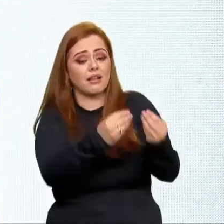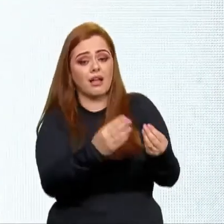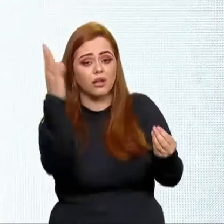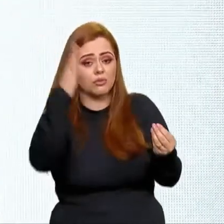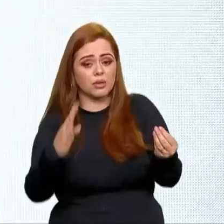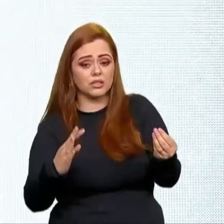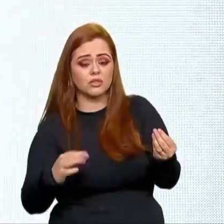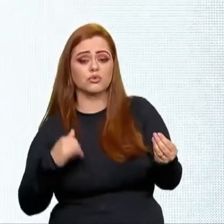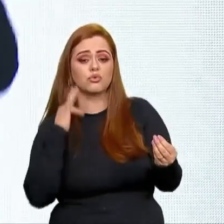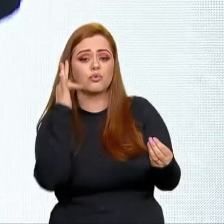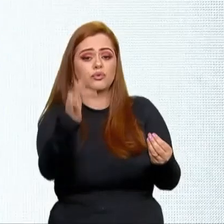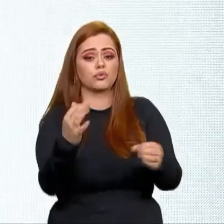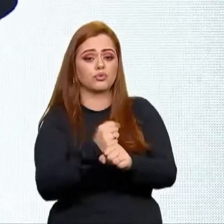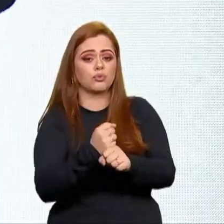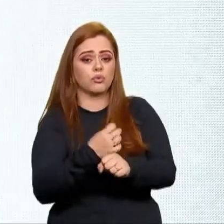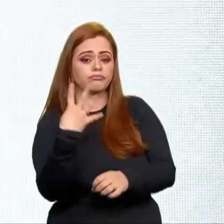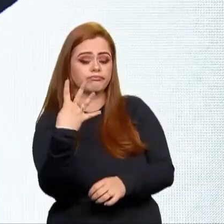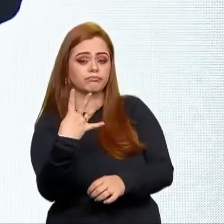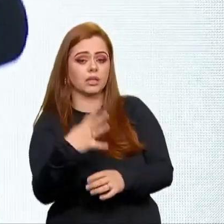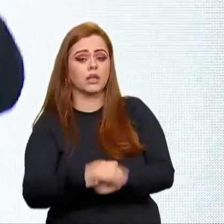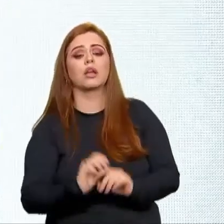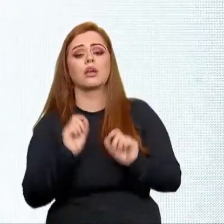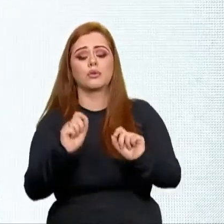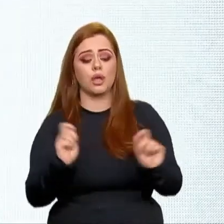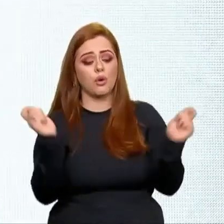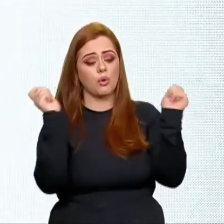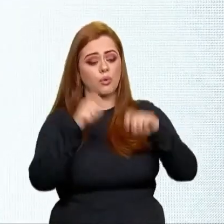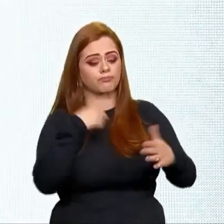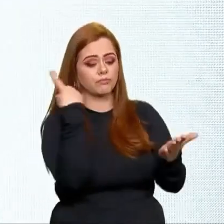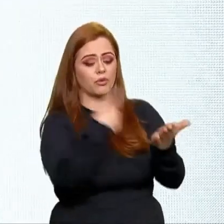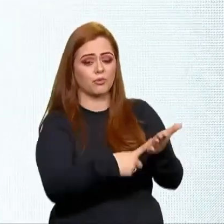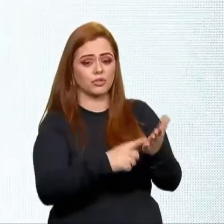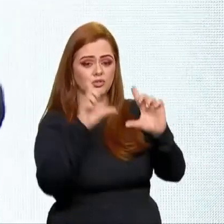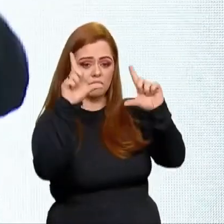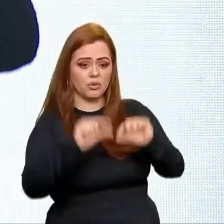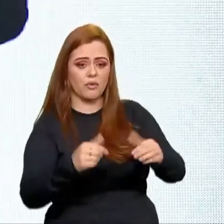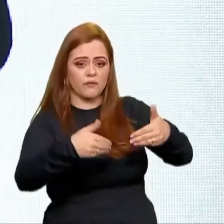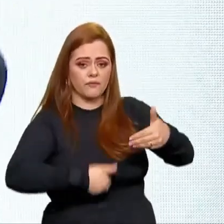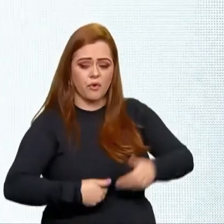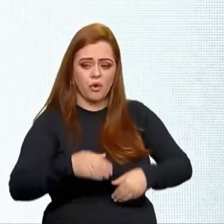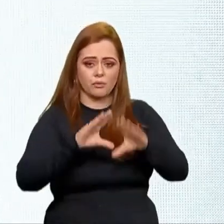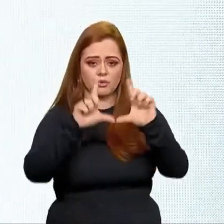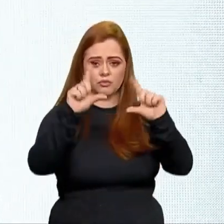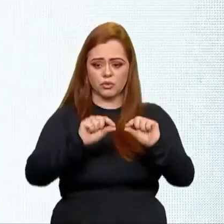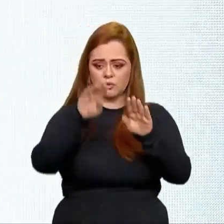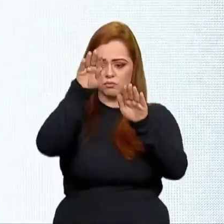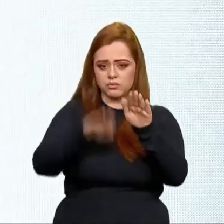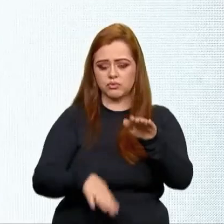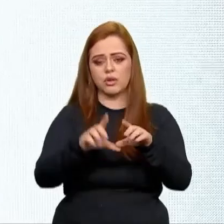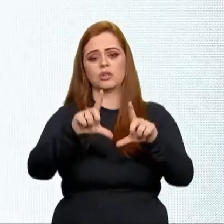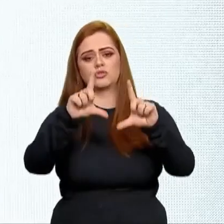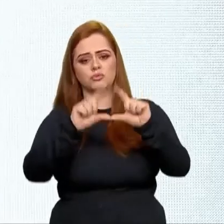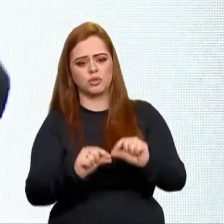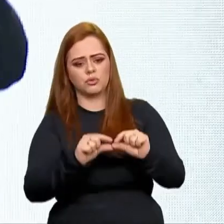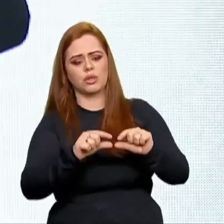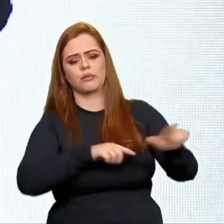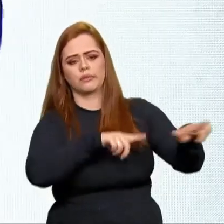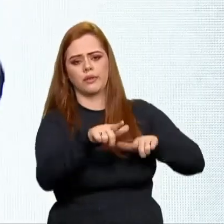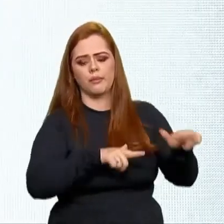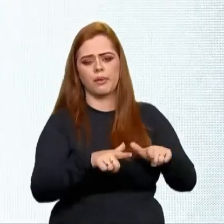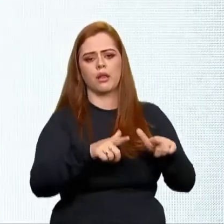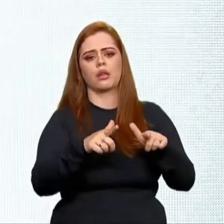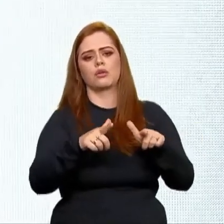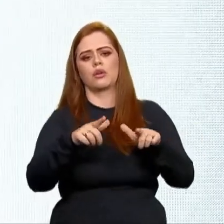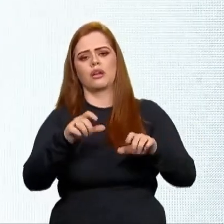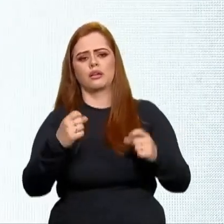nos próximos 4 anos, o compromisso de reduzir a fome, a desigualdade, o desemprego, a mortalidade infantil,